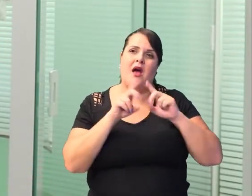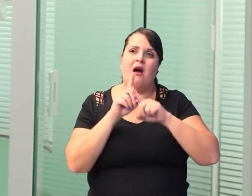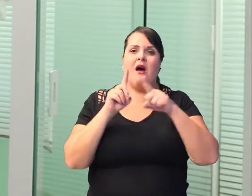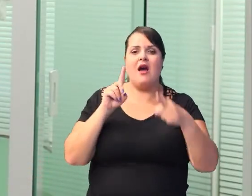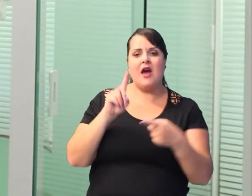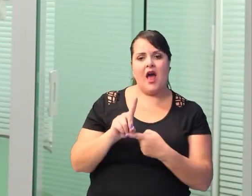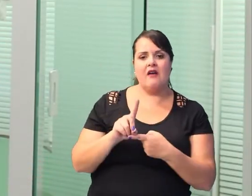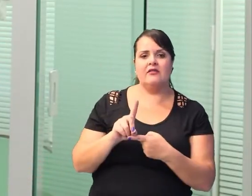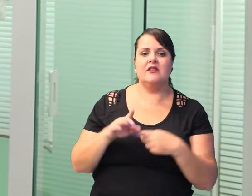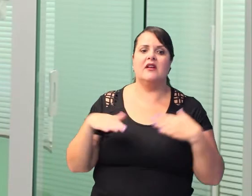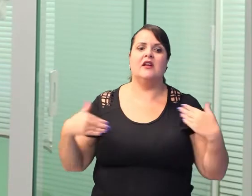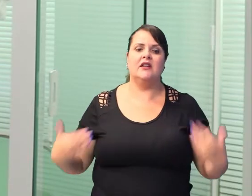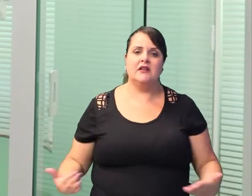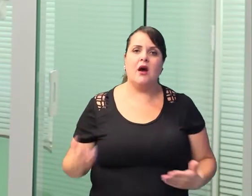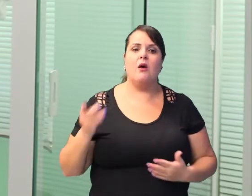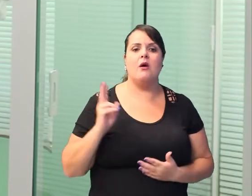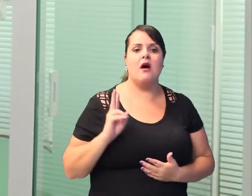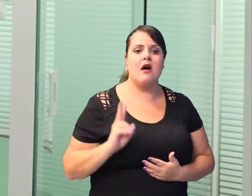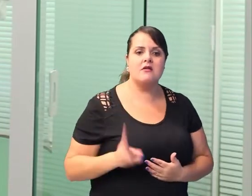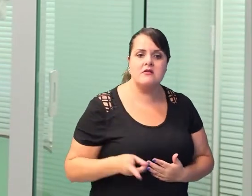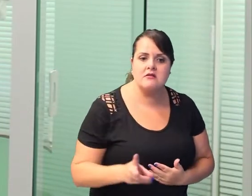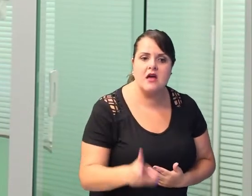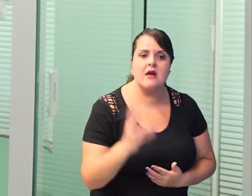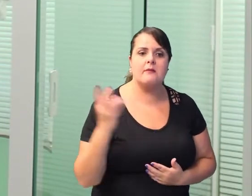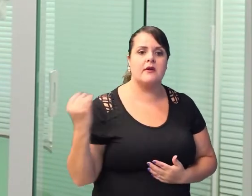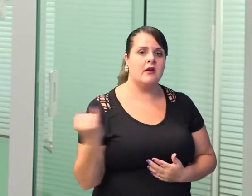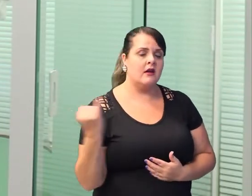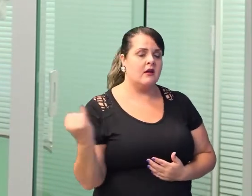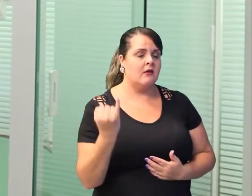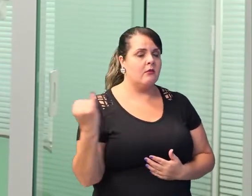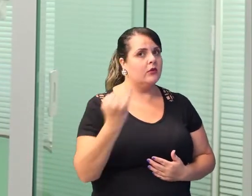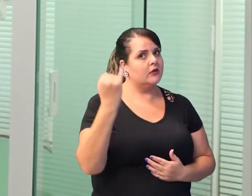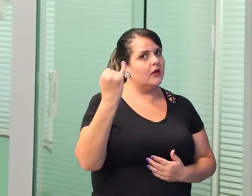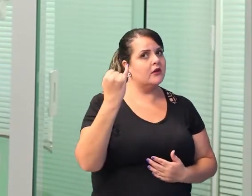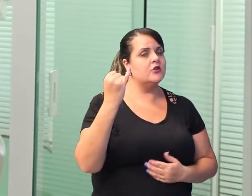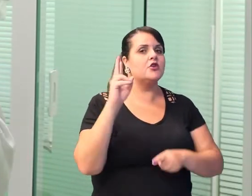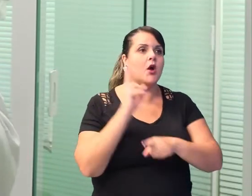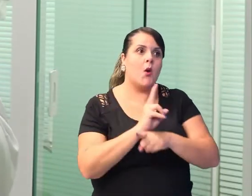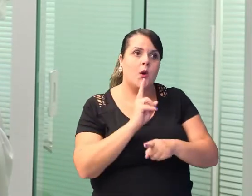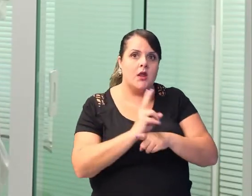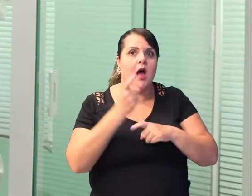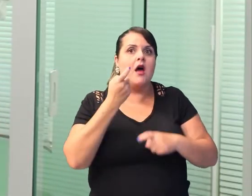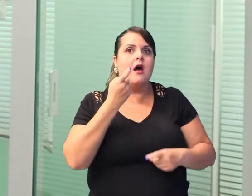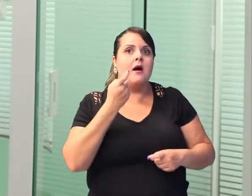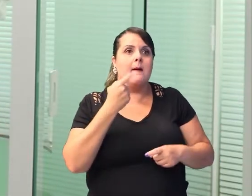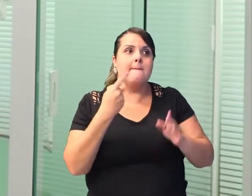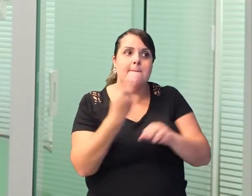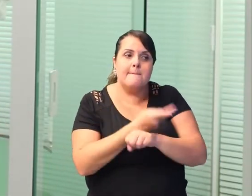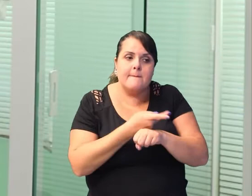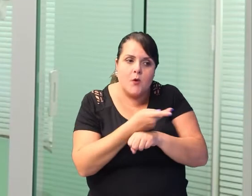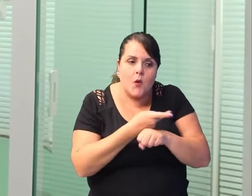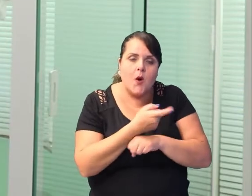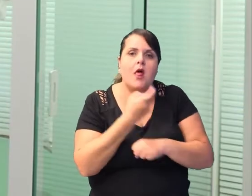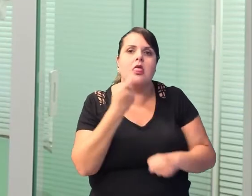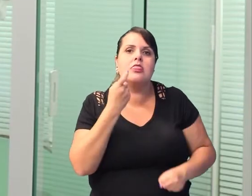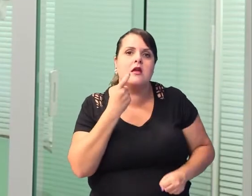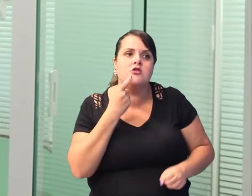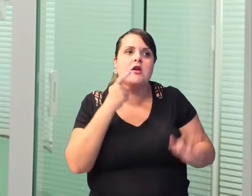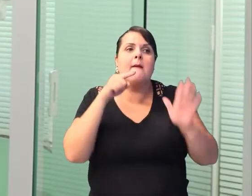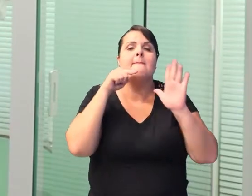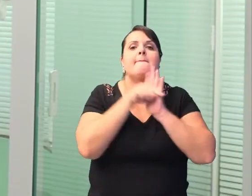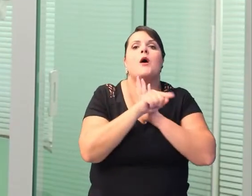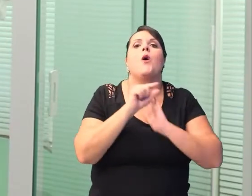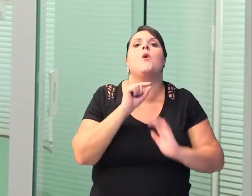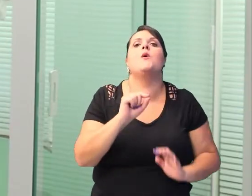gravidez ok então é sempre importante é você procurar um profissional e verificar qual é a melhor conduta em